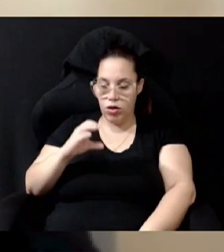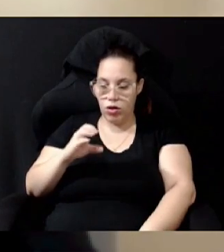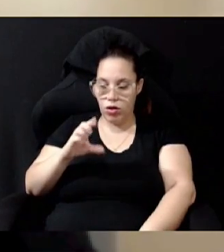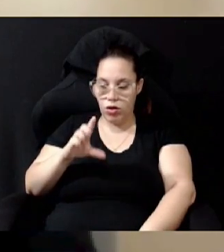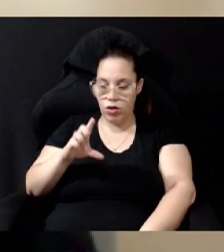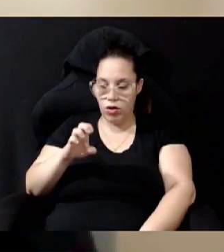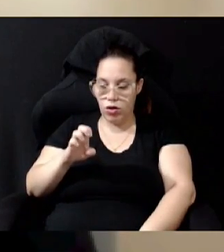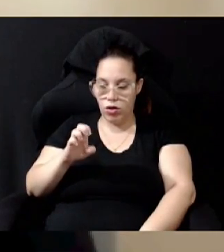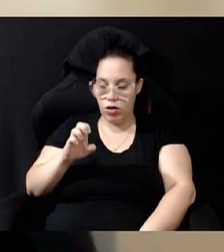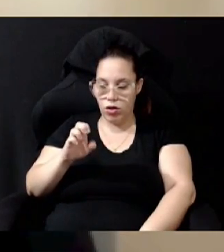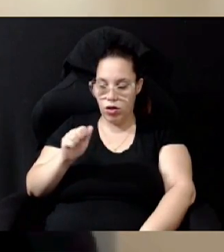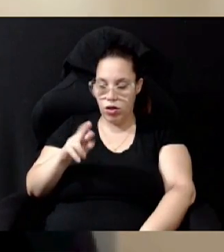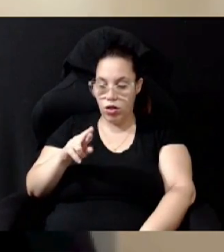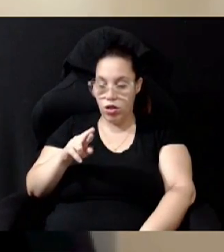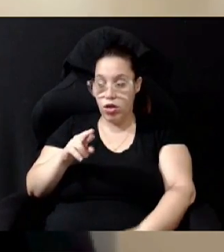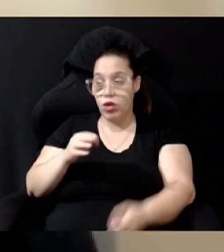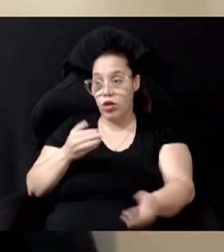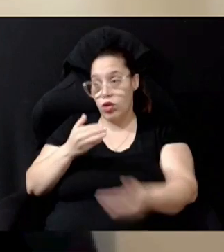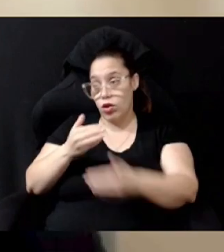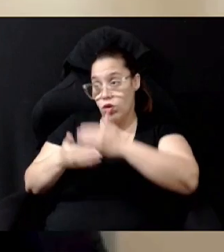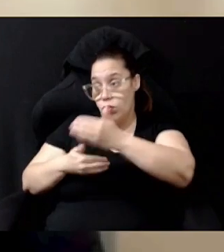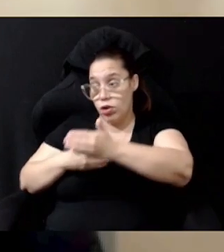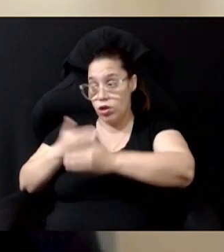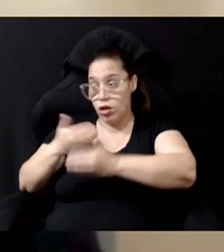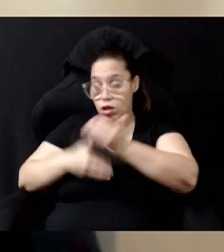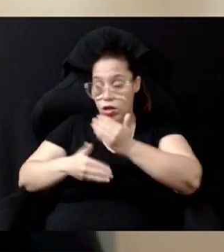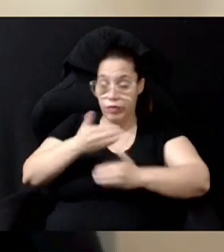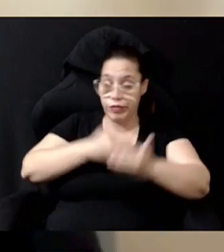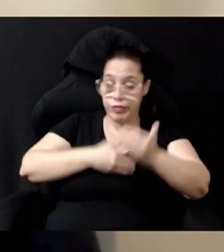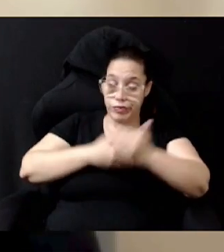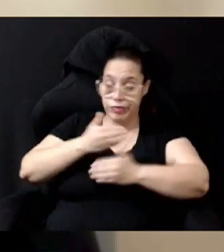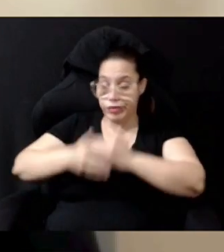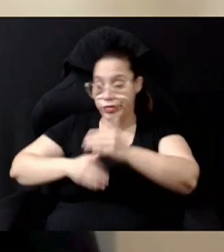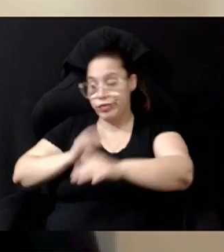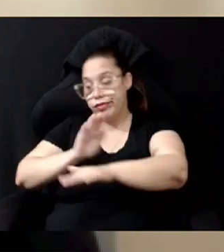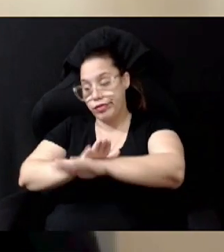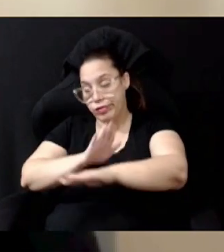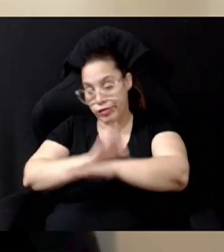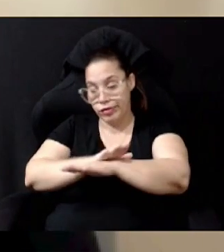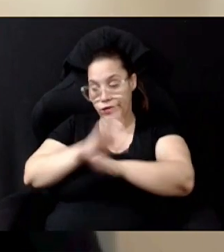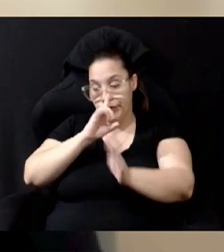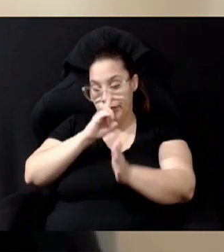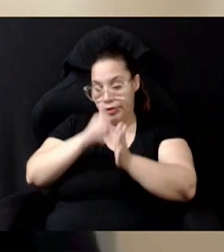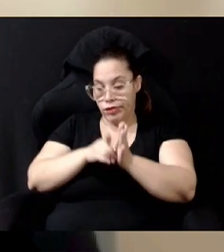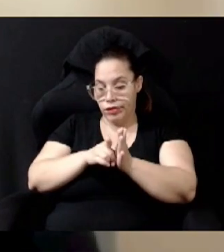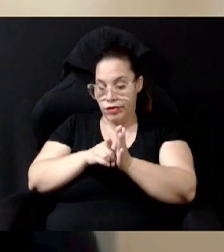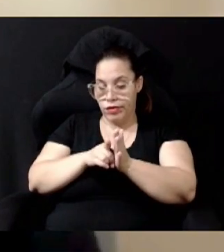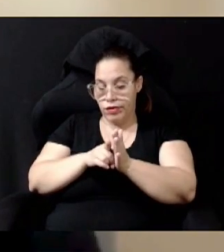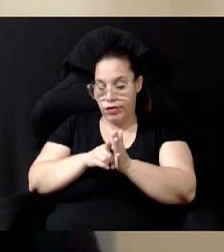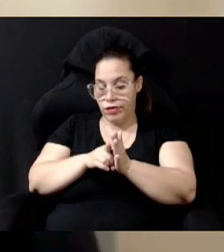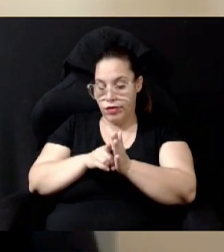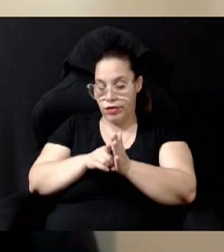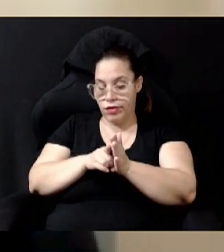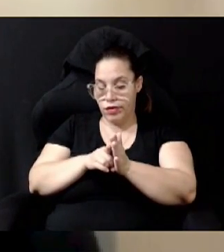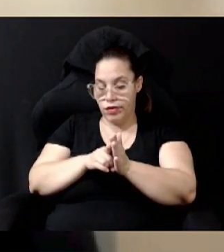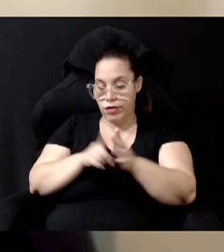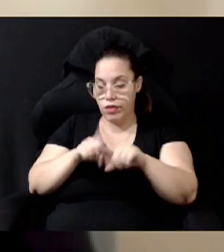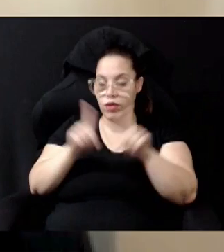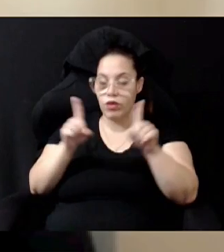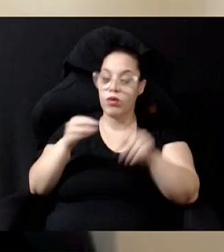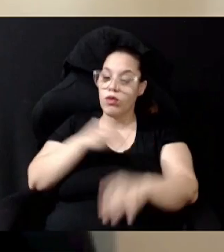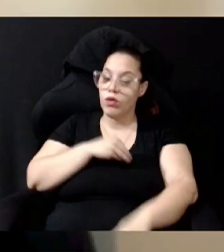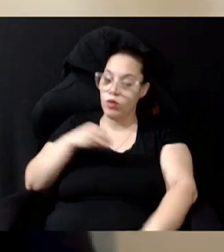são compartilhadas, mas que às vezes ajudam no diagnóstico. Mas o exame é muito